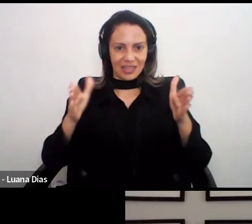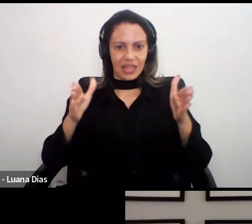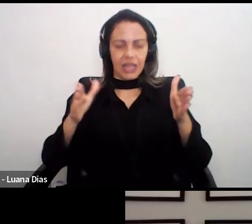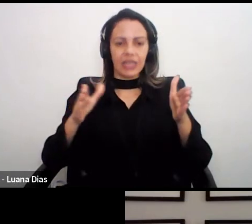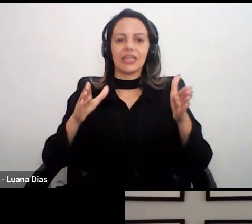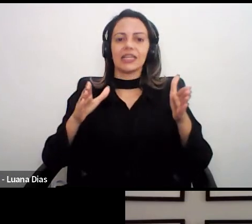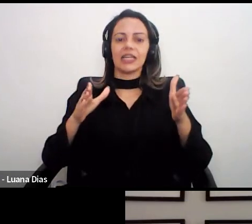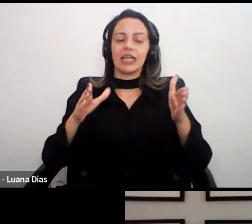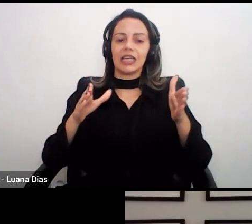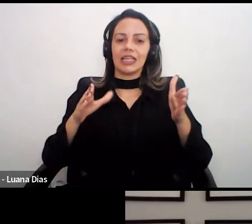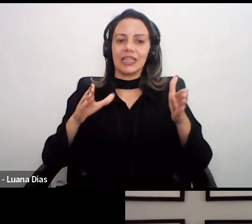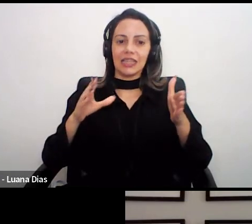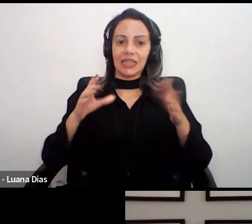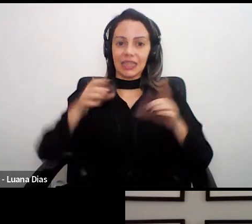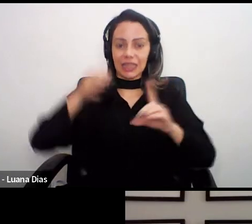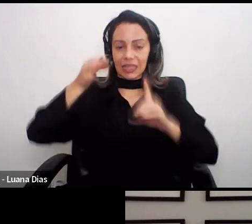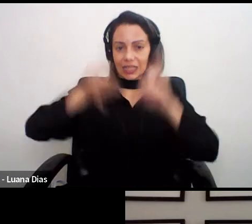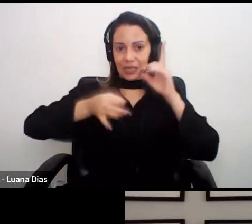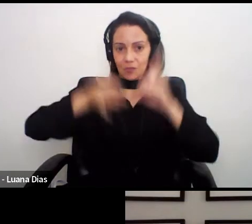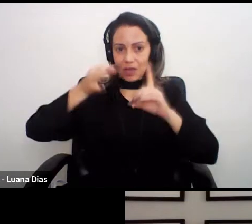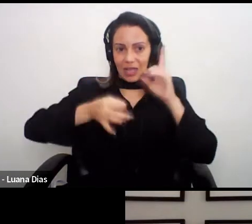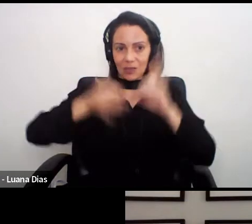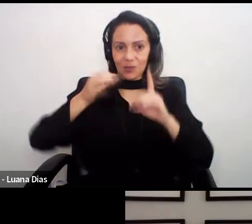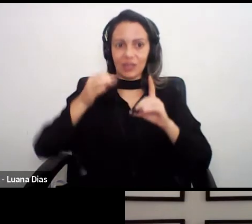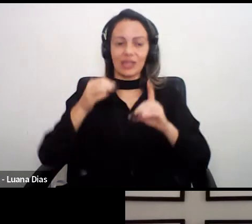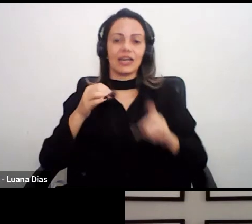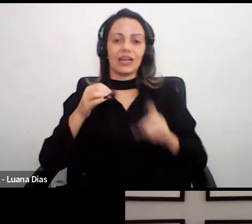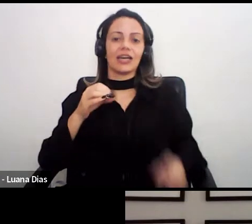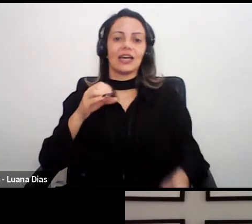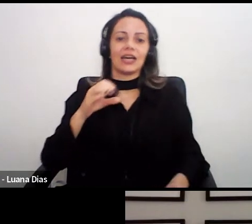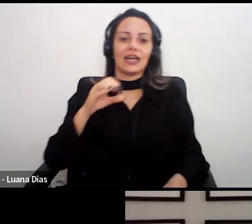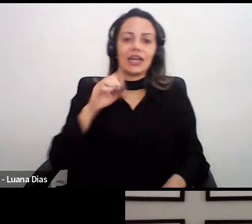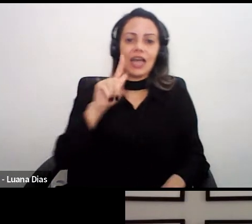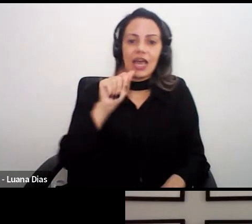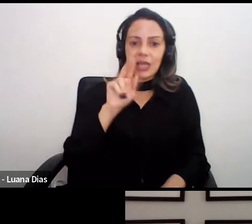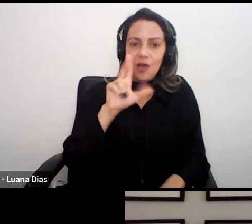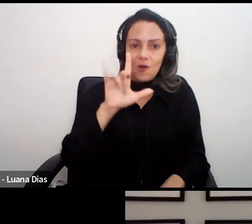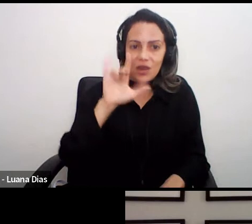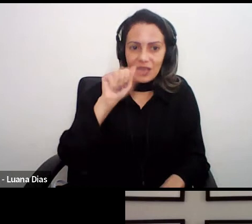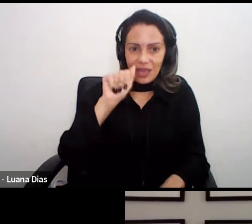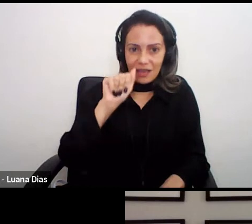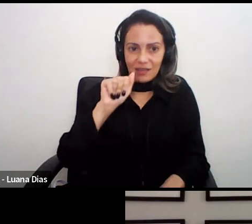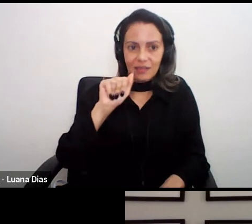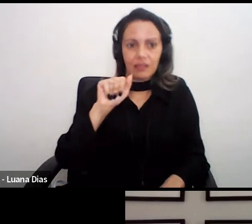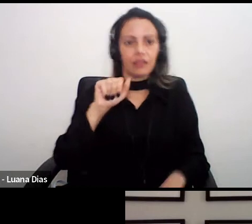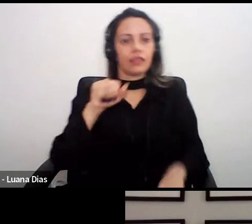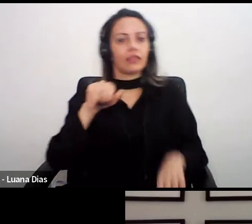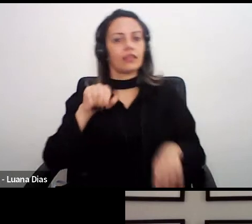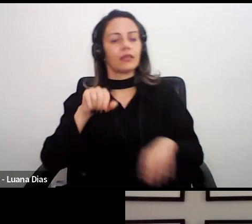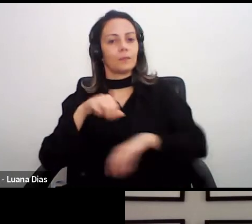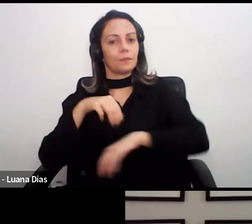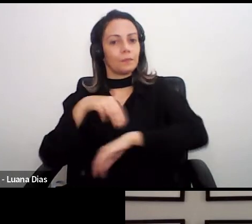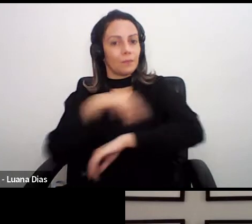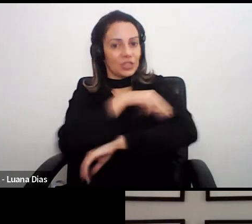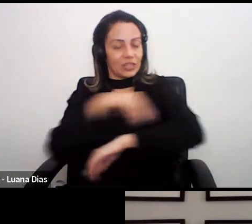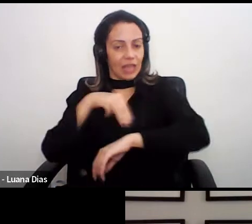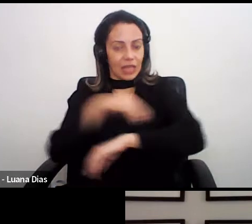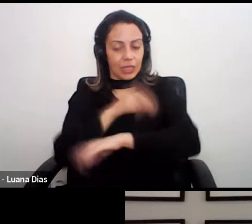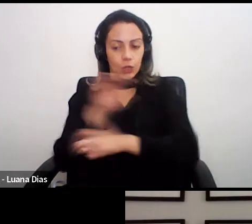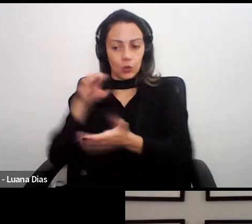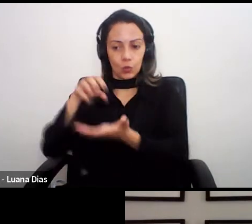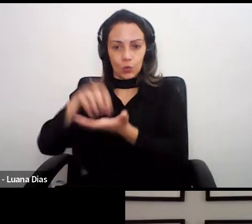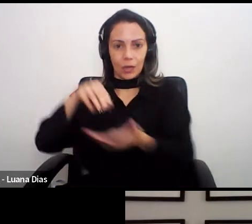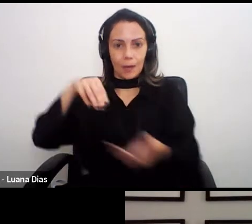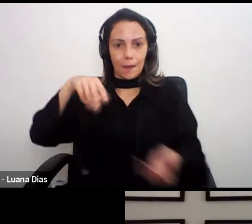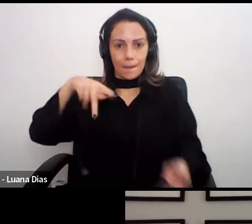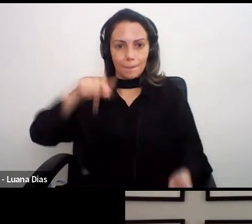desembargadora Gáulia, Cristina Tereza Gáulia, diretora da escola, e magistrada coordenadora do NUPEPAG. O Dr. Bryant